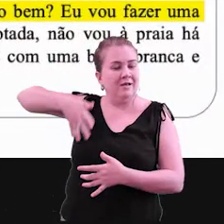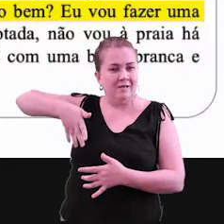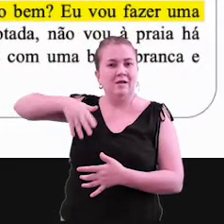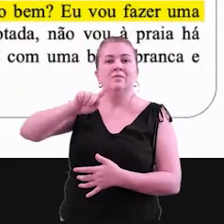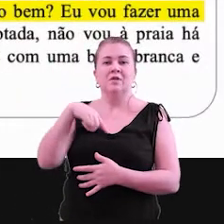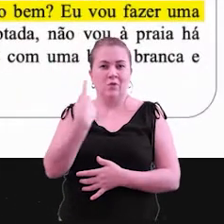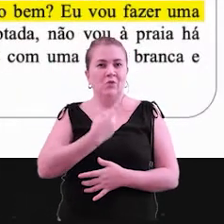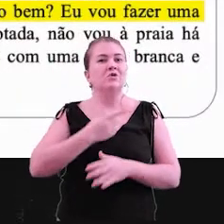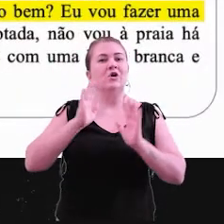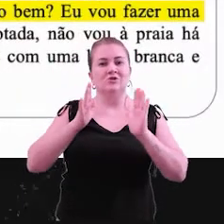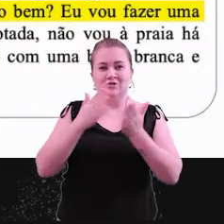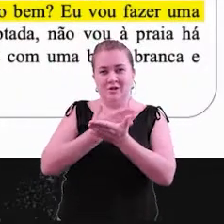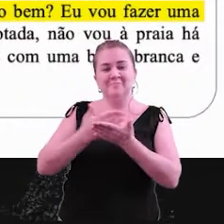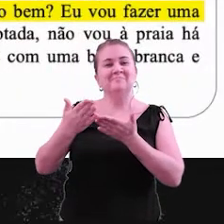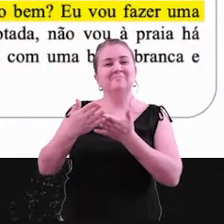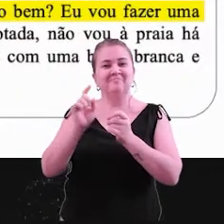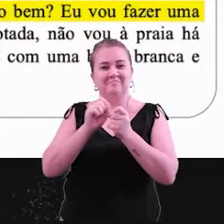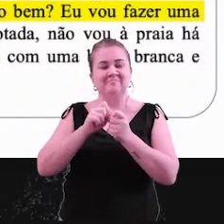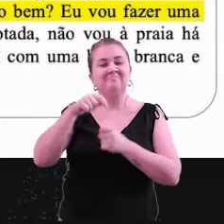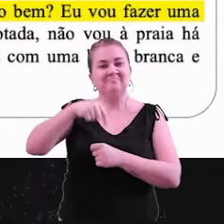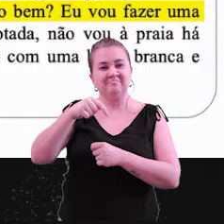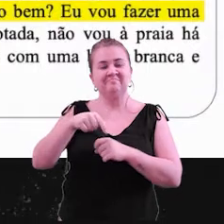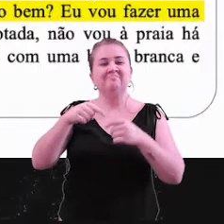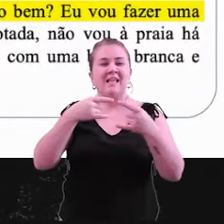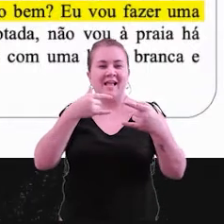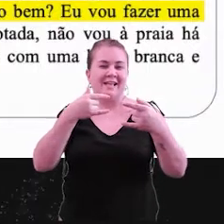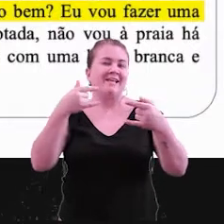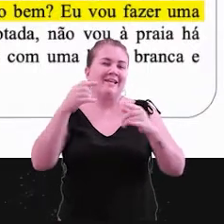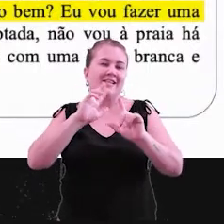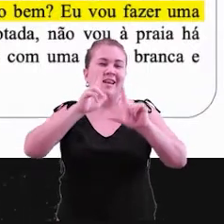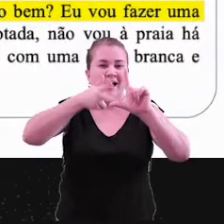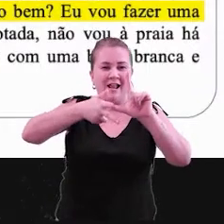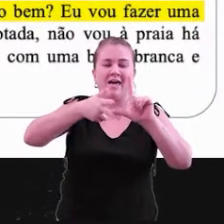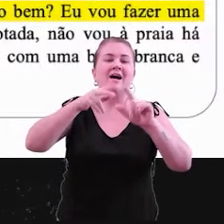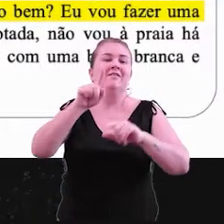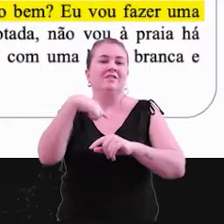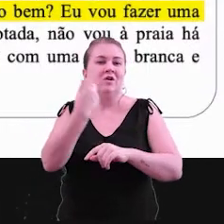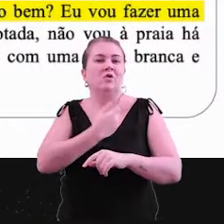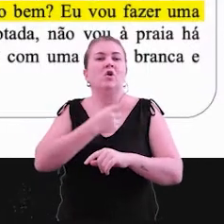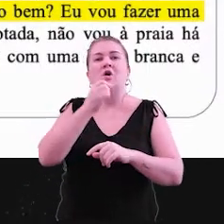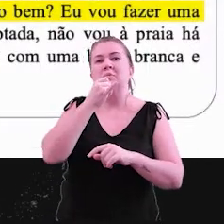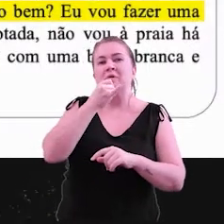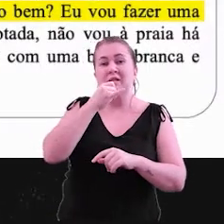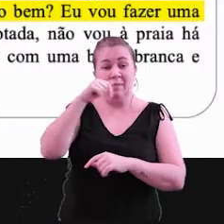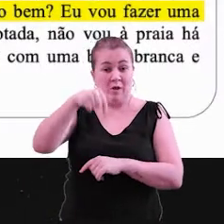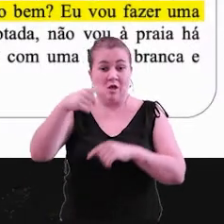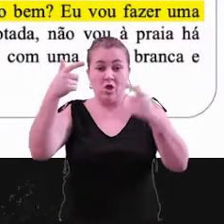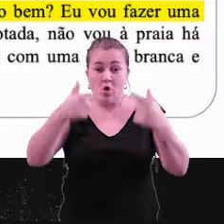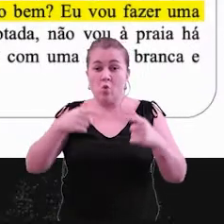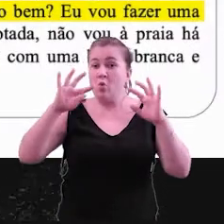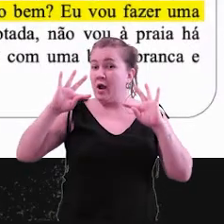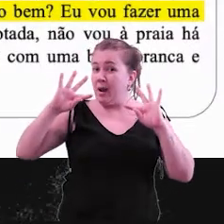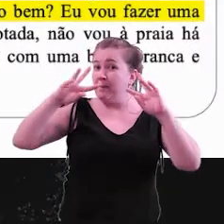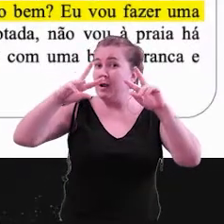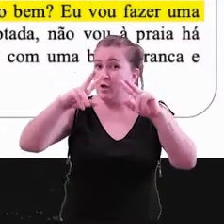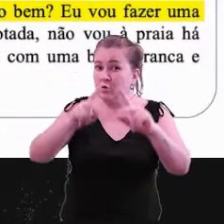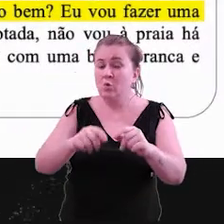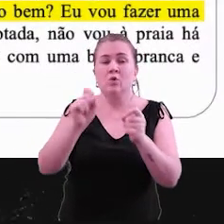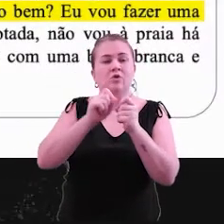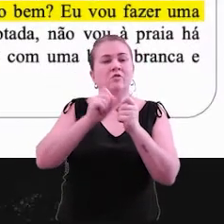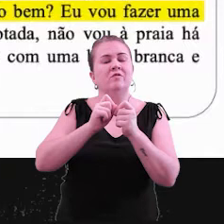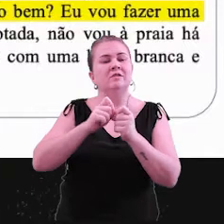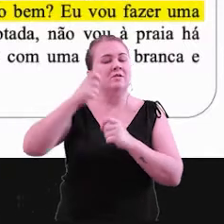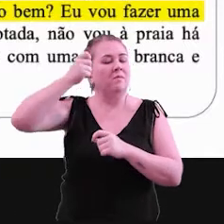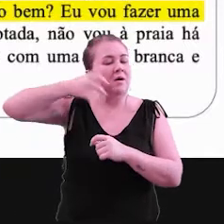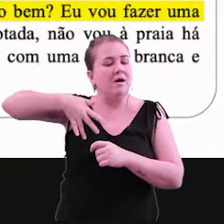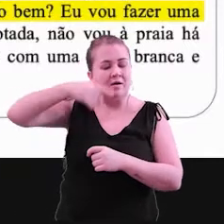casa acessível, aqui é um museu para todos, tudo bem? Eu vou fazer uma descrição minha. Eu sou uma branca, desbotada, não vou à